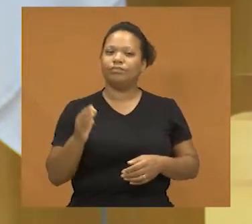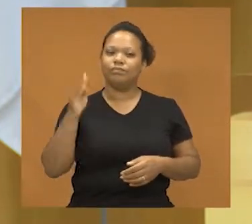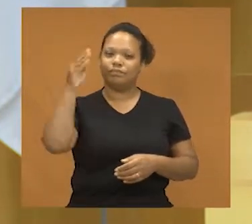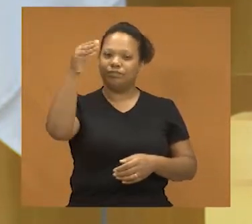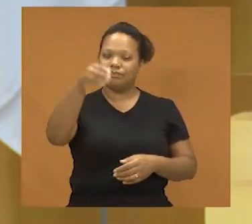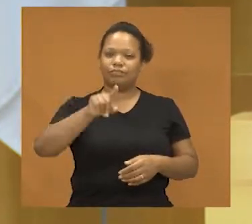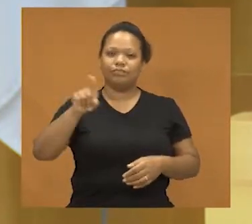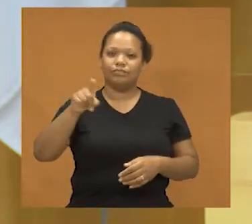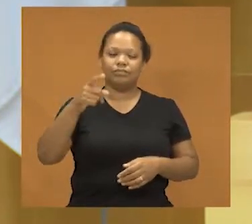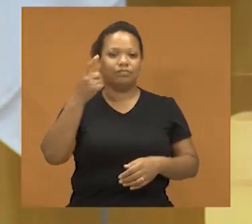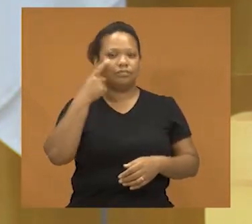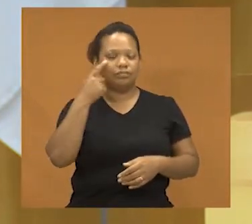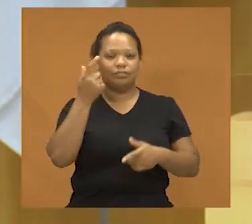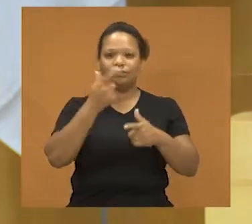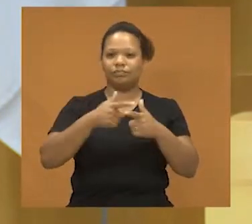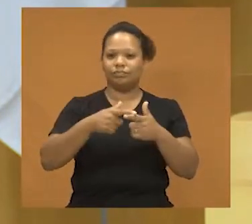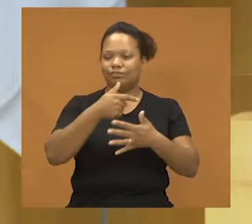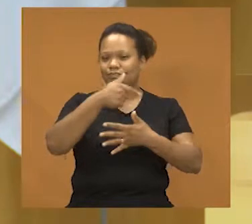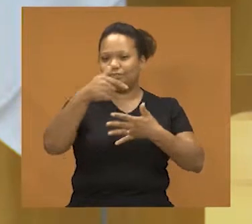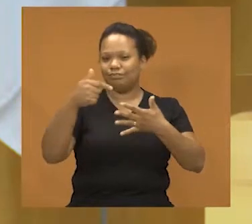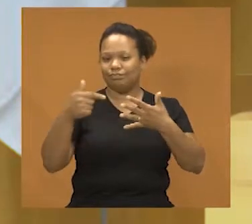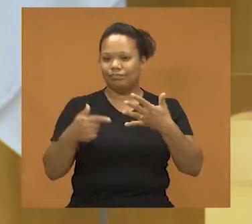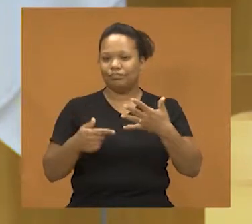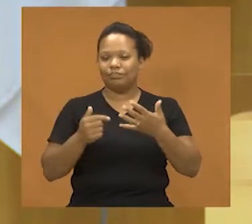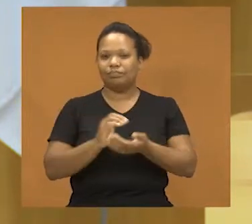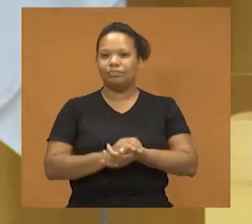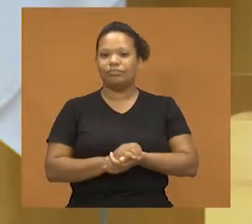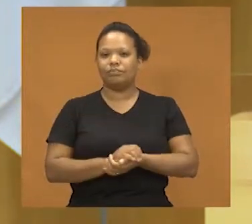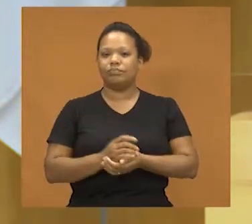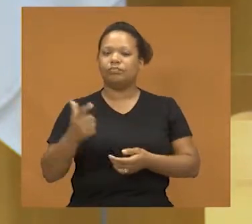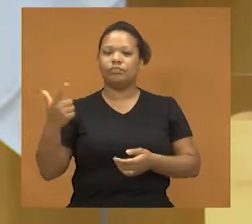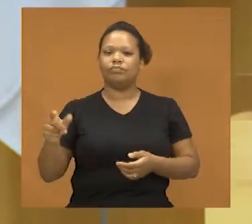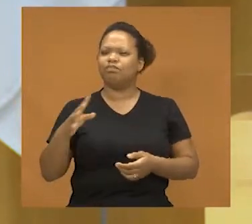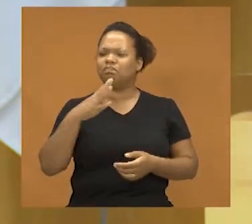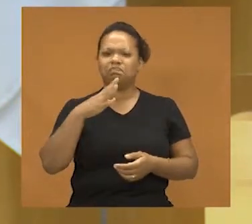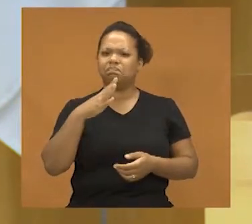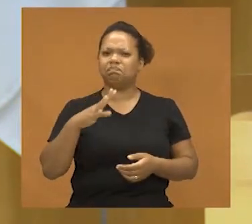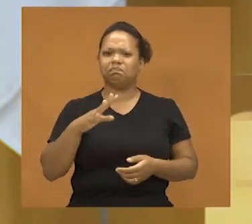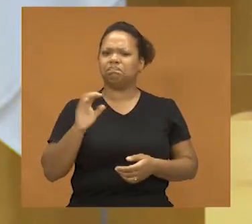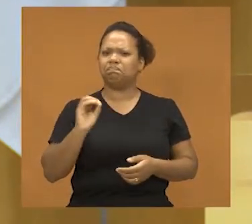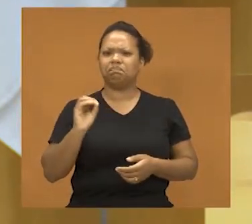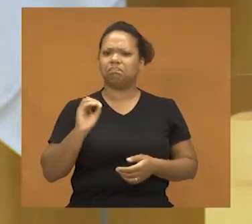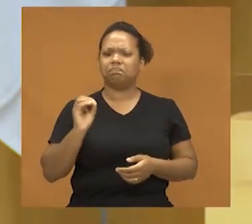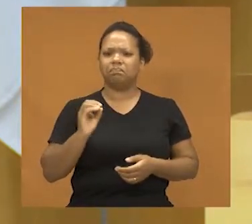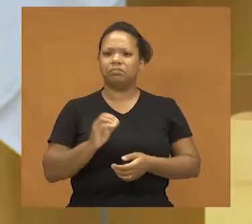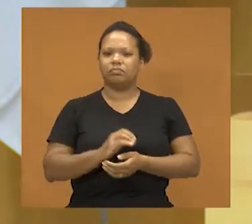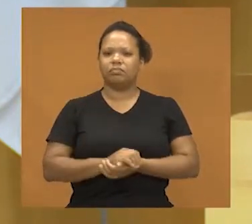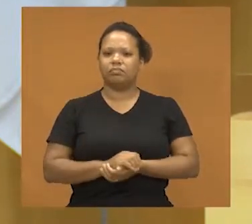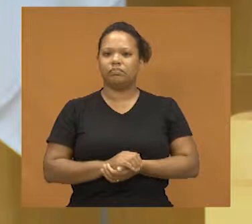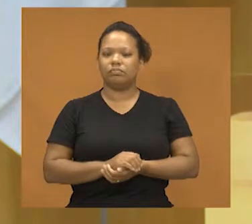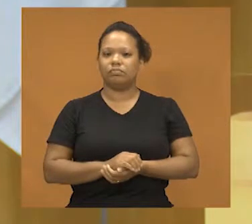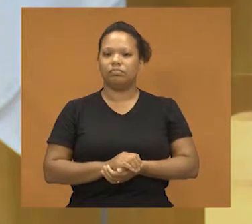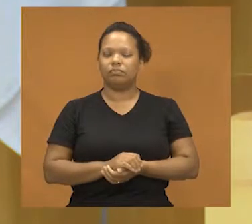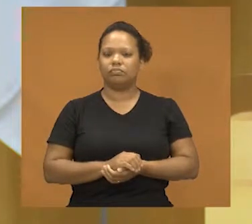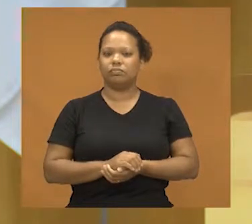bairro e viram os nossos problemas. E outros talvez não conheçam com